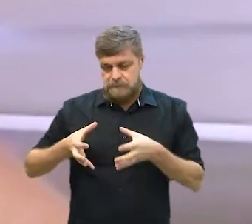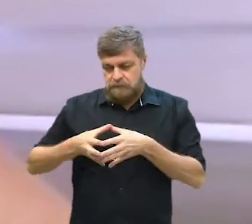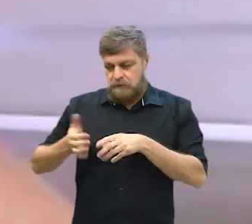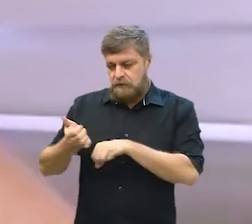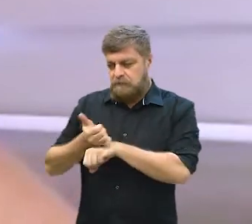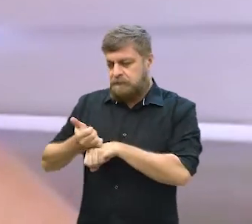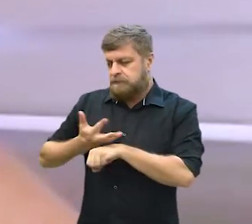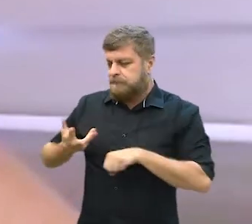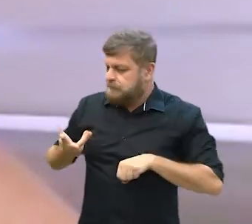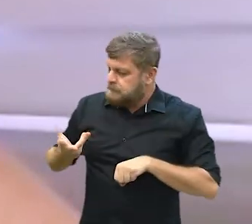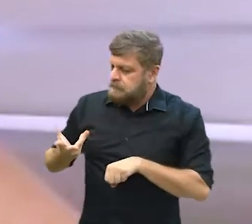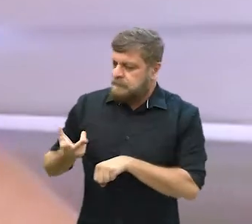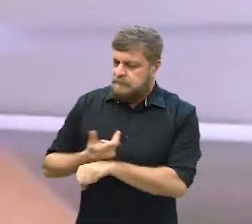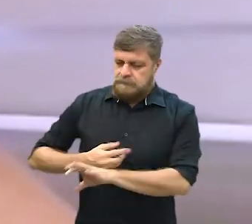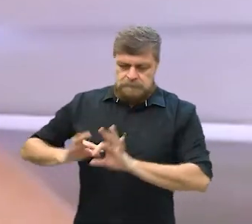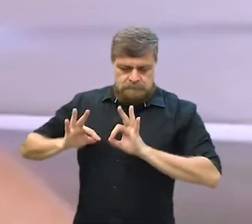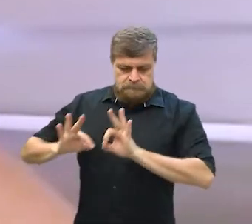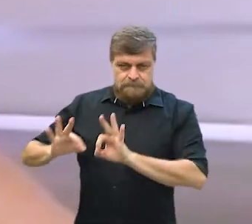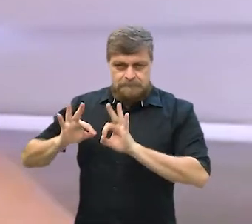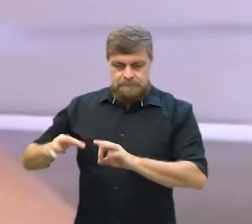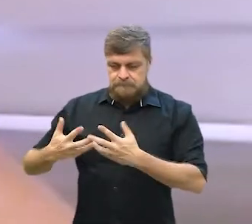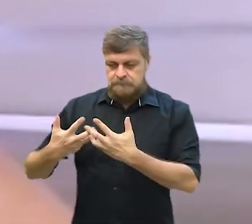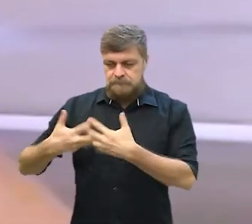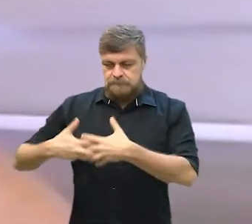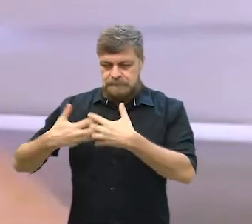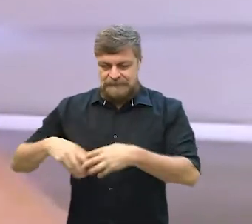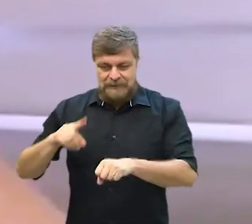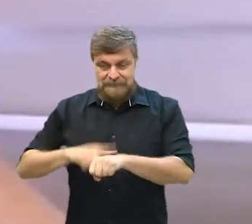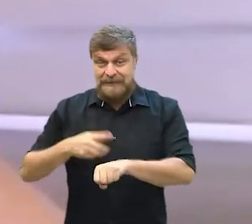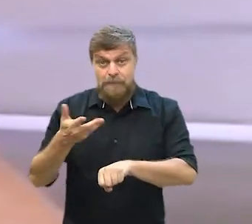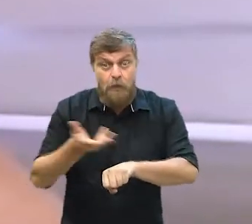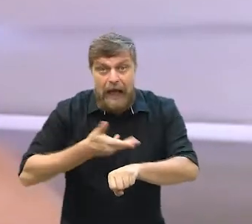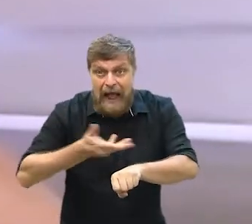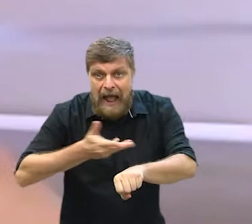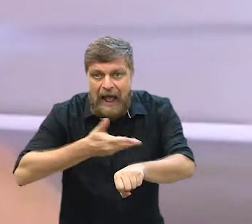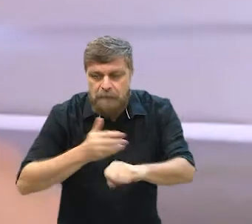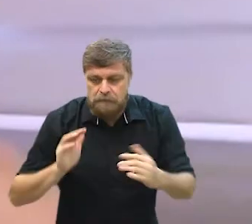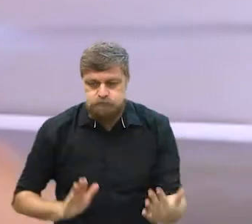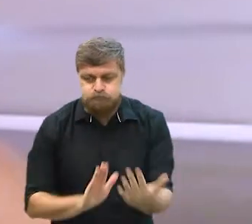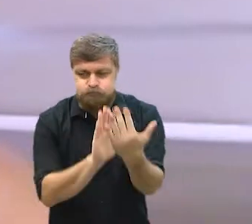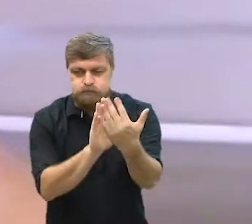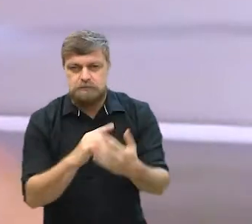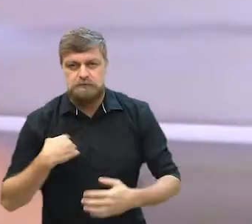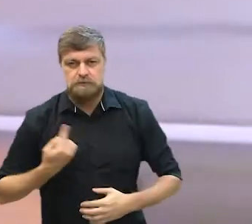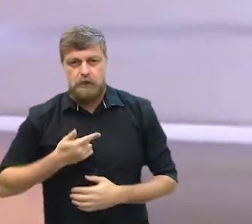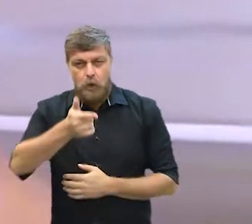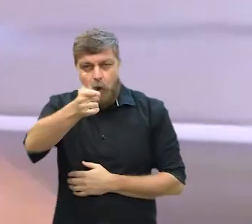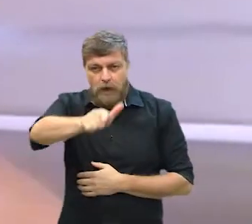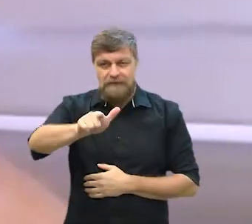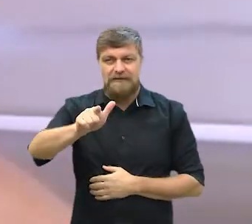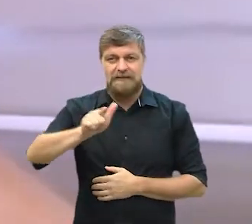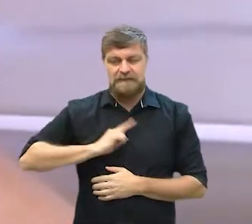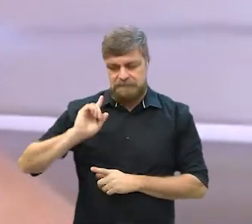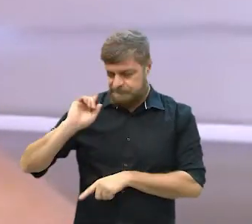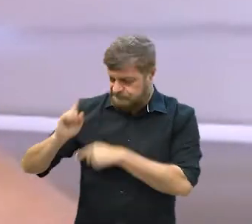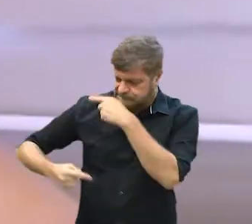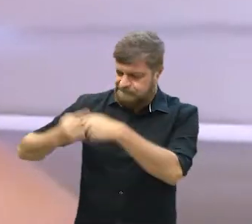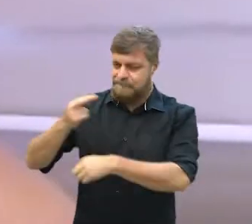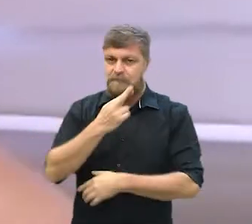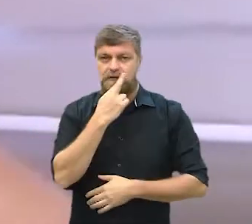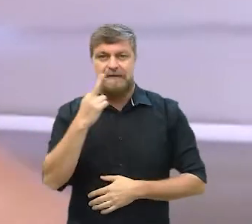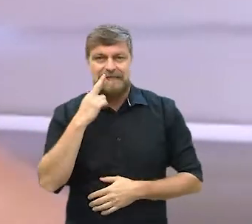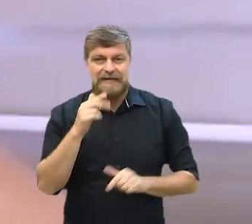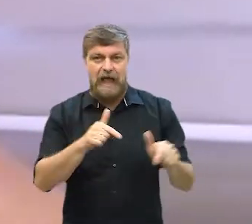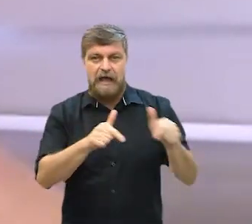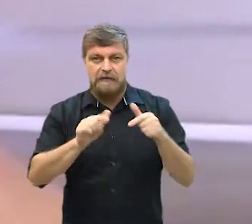e a equipe fez isso brilhantemente. A gente conseguiu reagir num tempo muito rápido. E, de novo, a gente teve um retorno muito